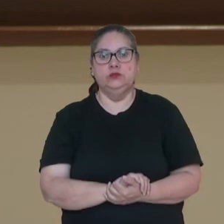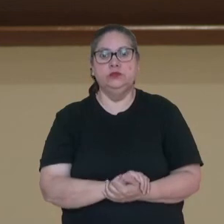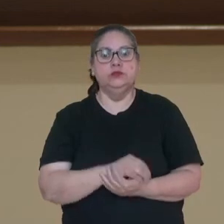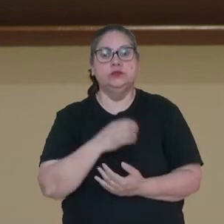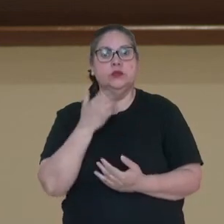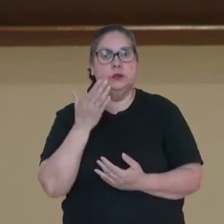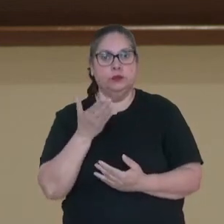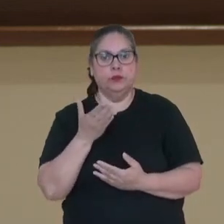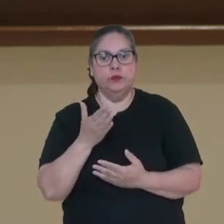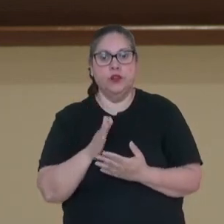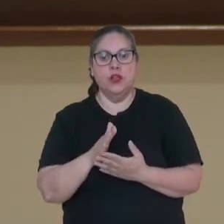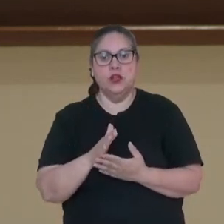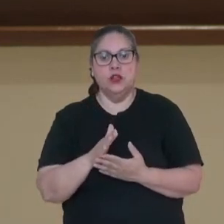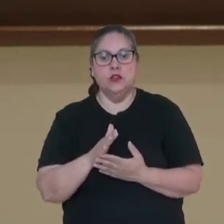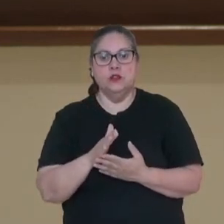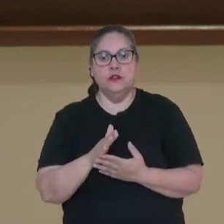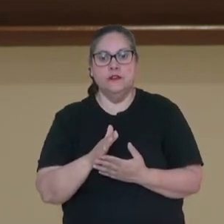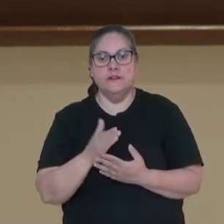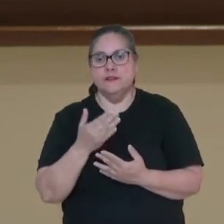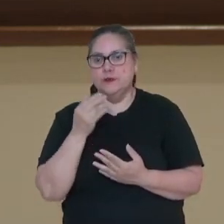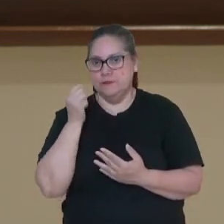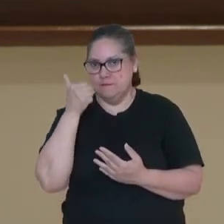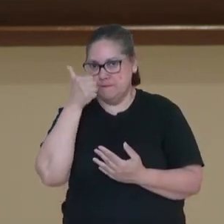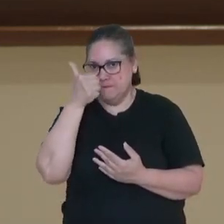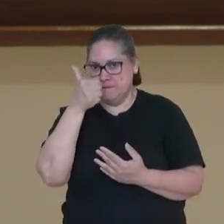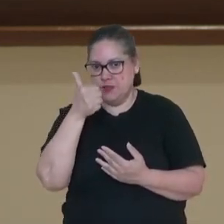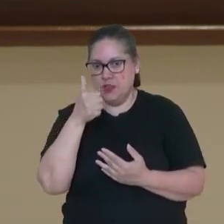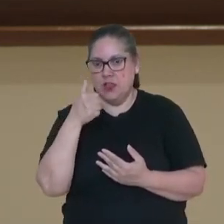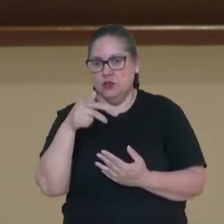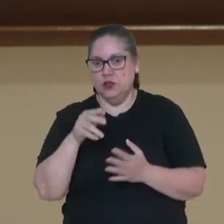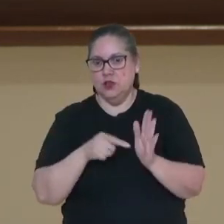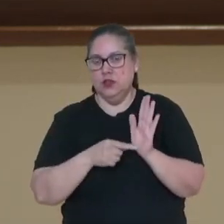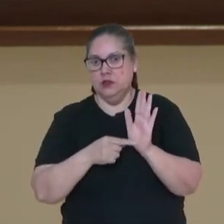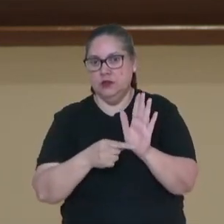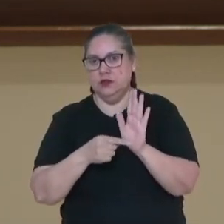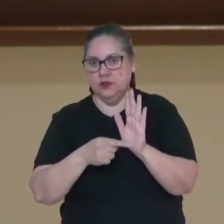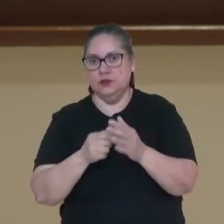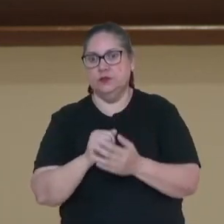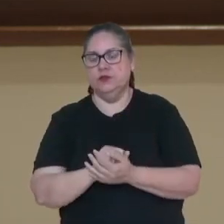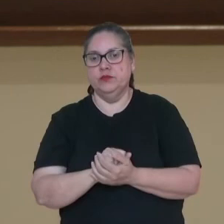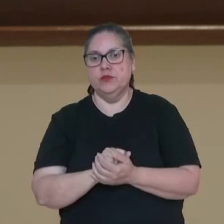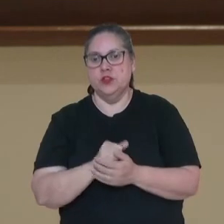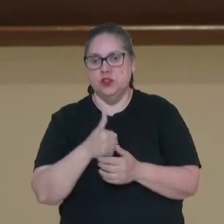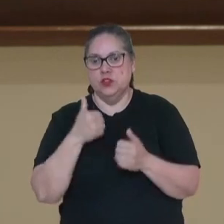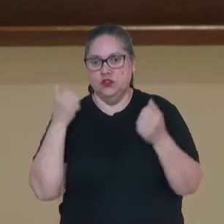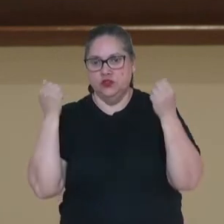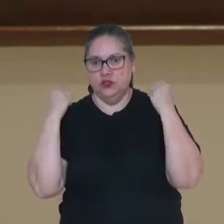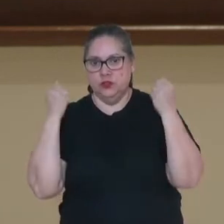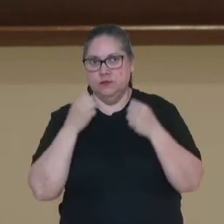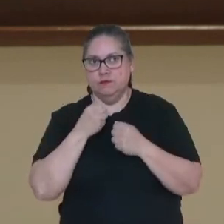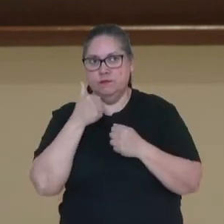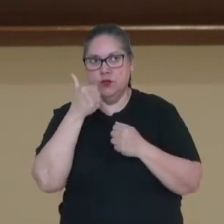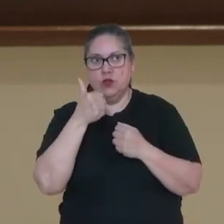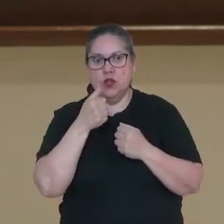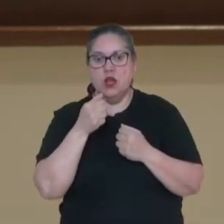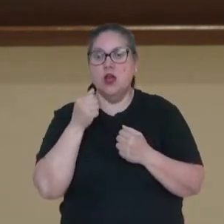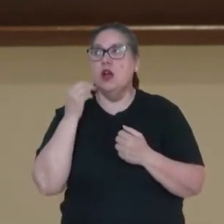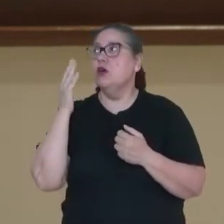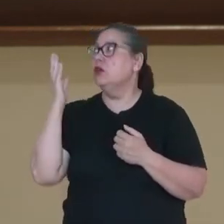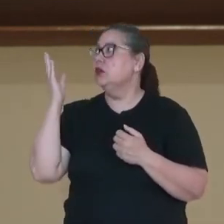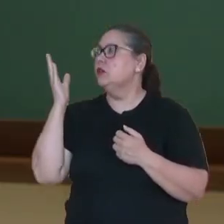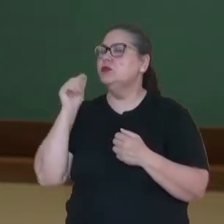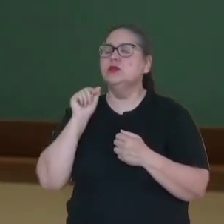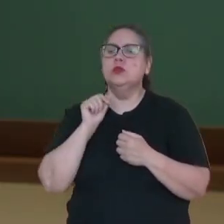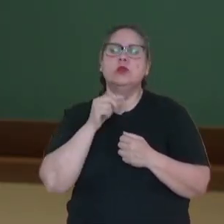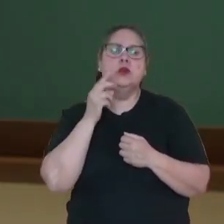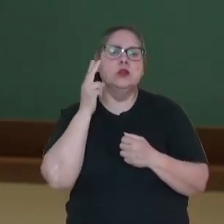Muito bem, pessoal. Sucesso para vocês aí na sua apresentação de ginástica, tá bom? Por aqui, vamos